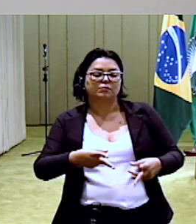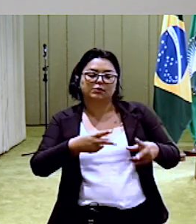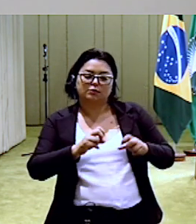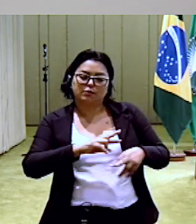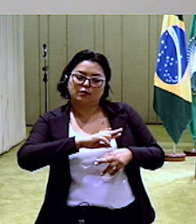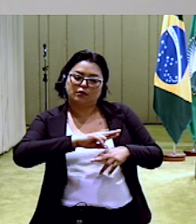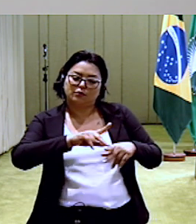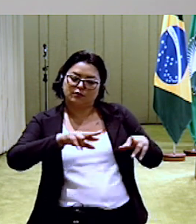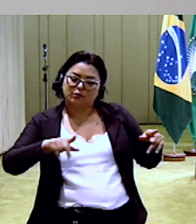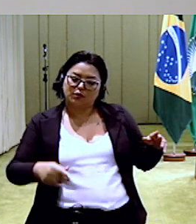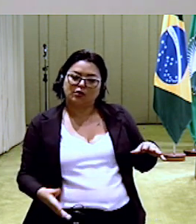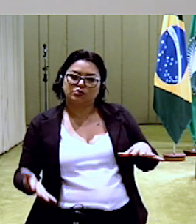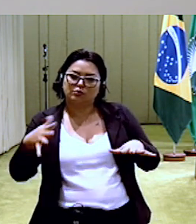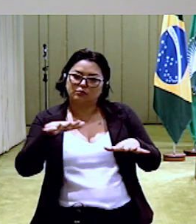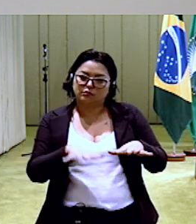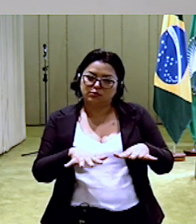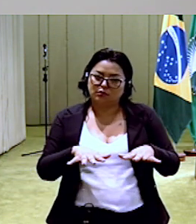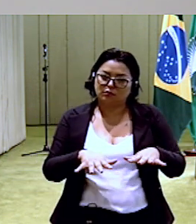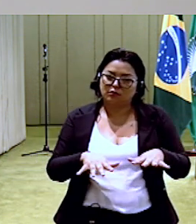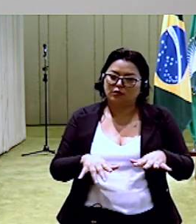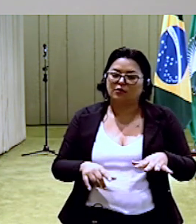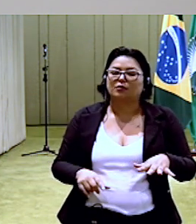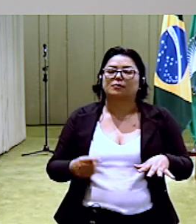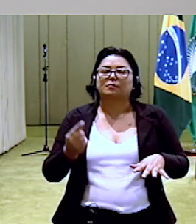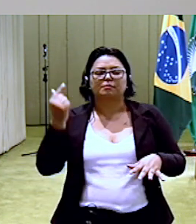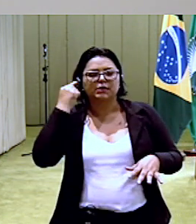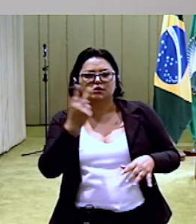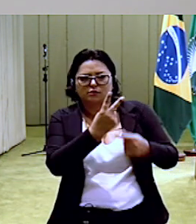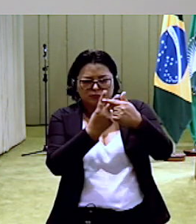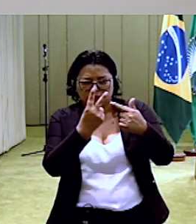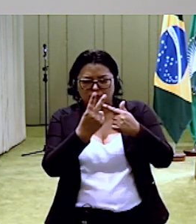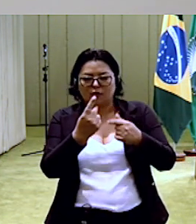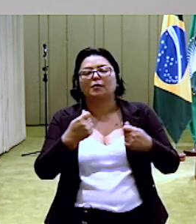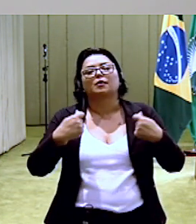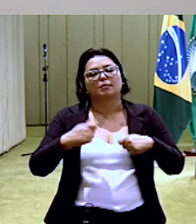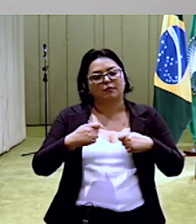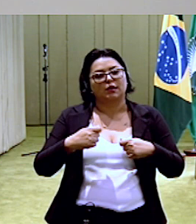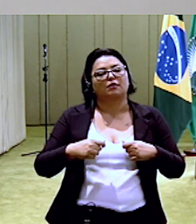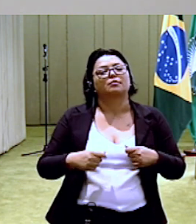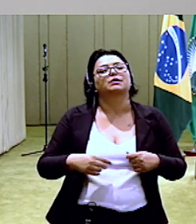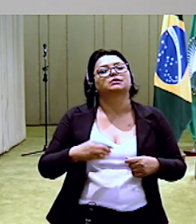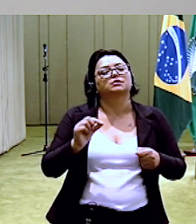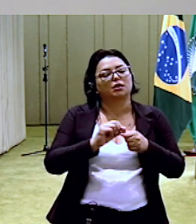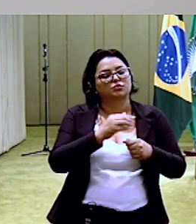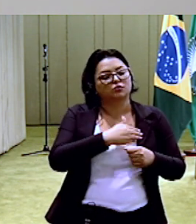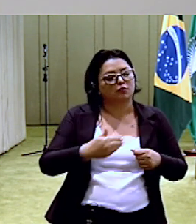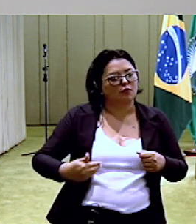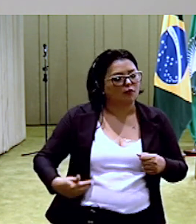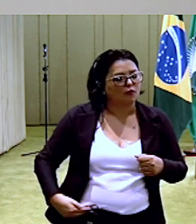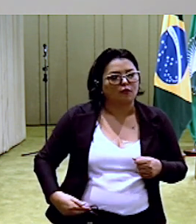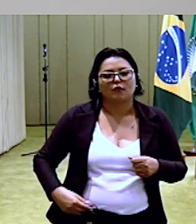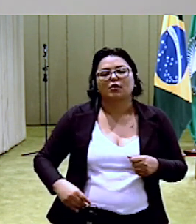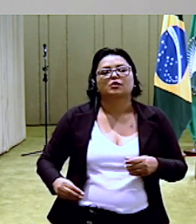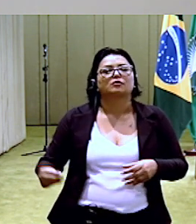diversidade, equidade e inclusão sob 2 aspectos específicos. Um, que ela deve ser uma política transversal para todas as ações